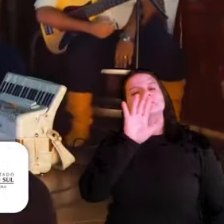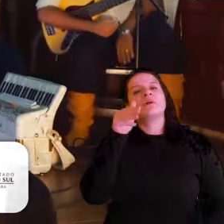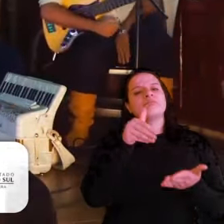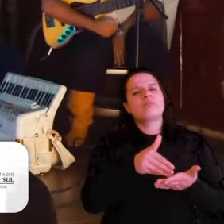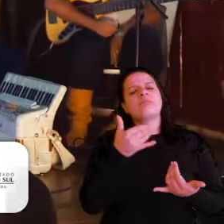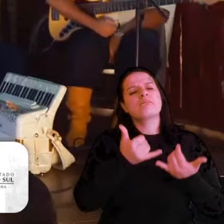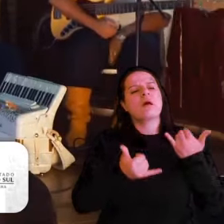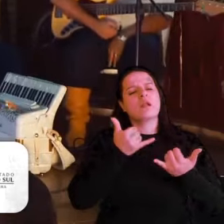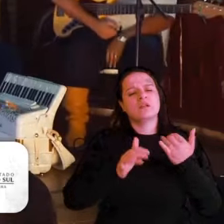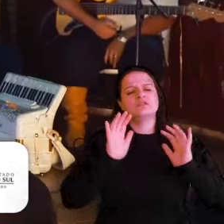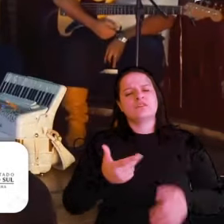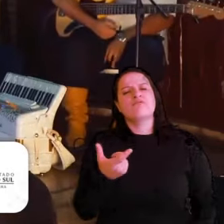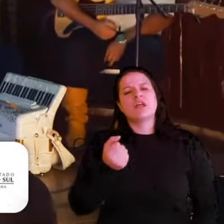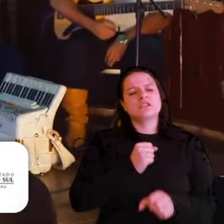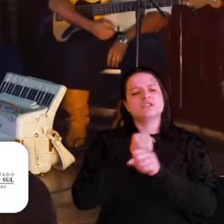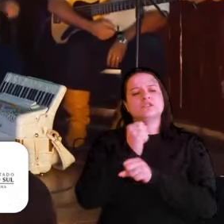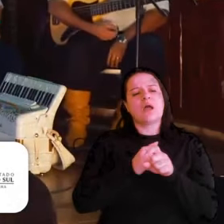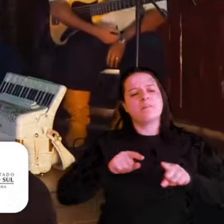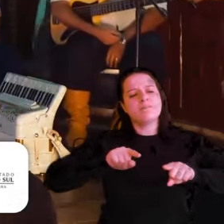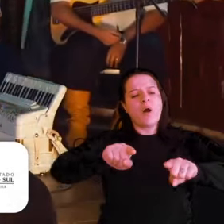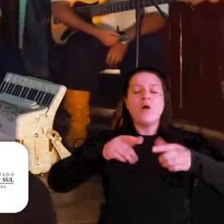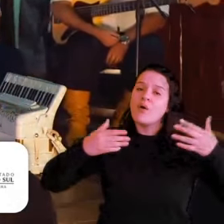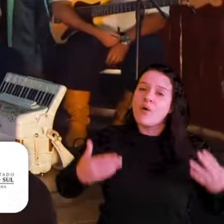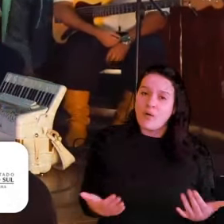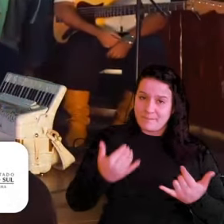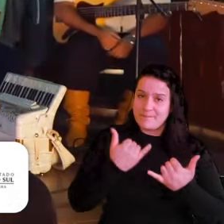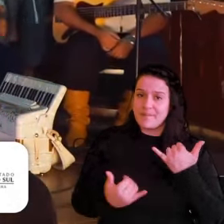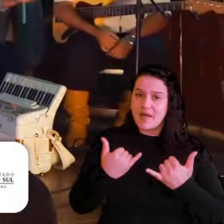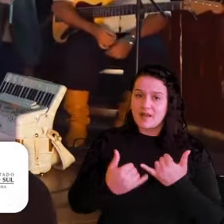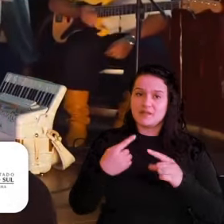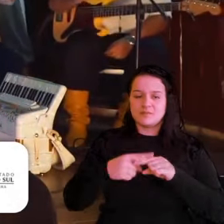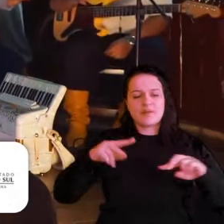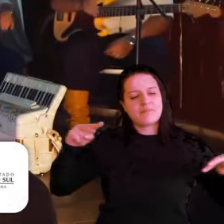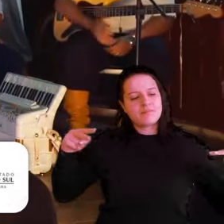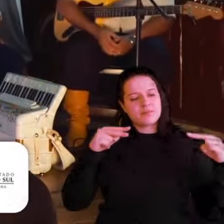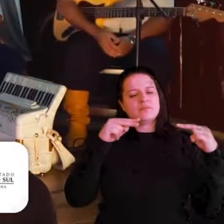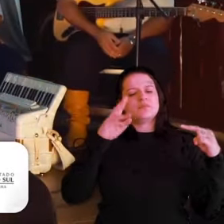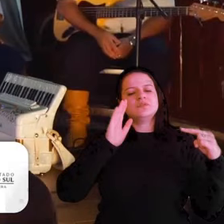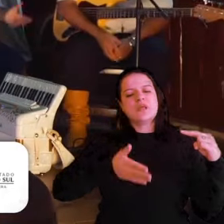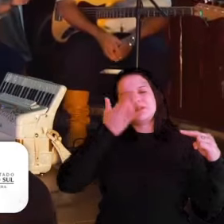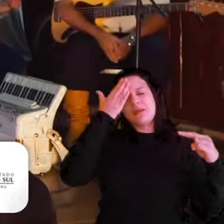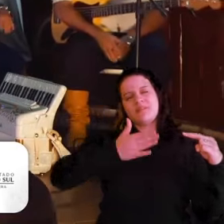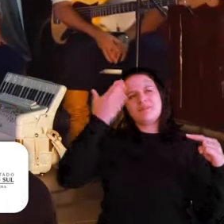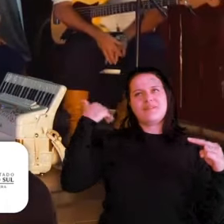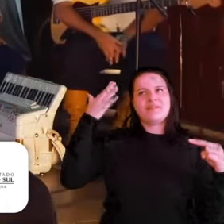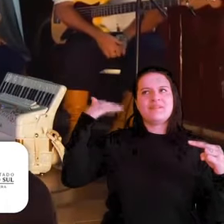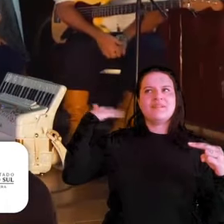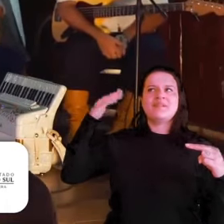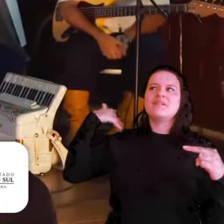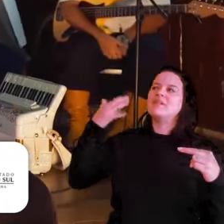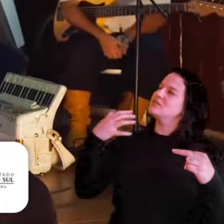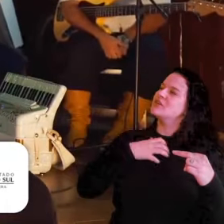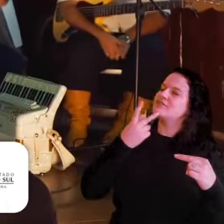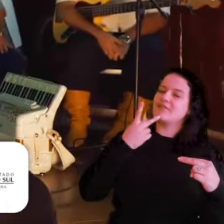Fabrício, me conta, mas até parece que nós fomos uns 20 anos juntos, né? Quase. Quase. Você olha e já se. Ele já vem com os ditados antigos e